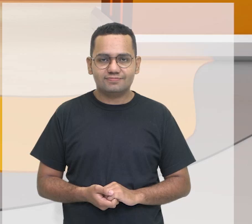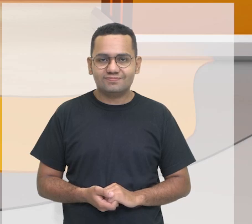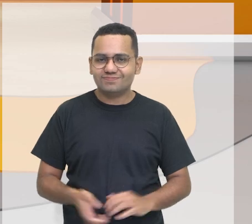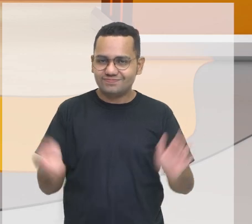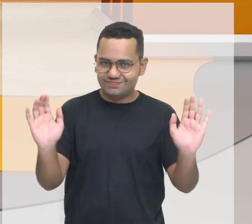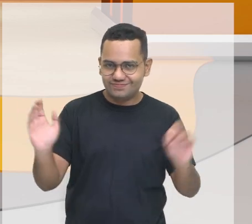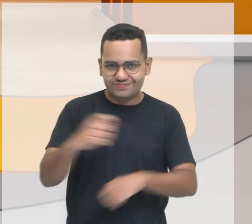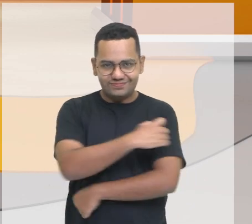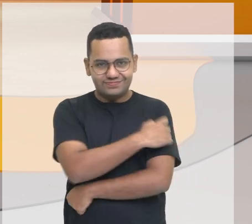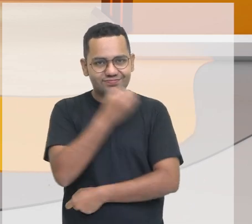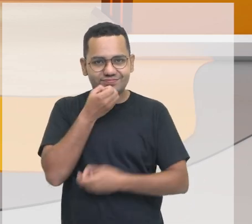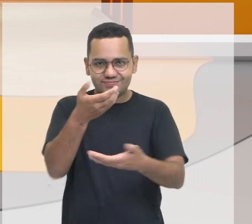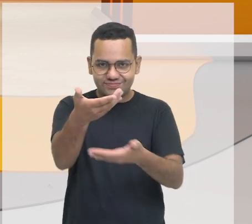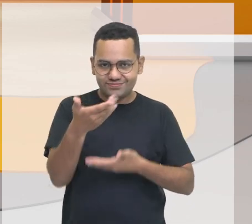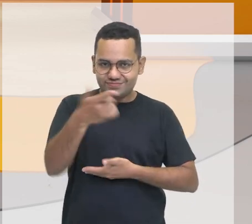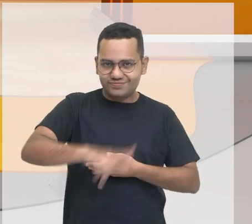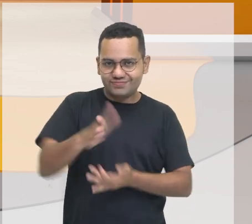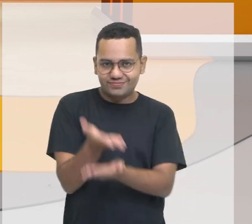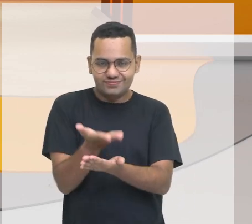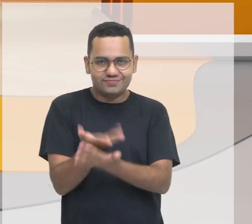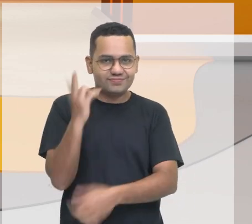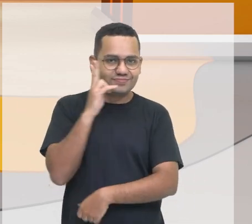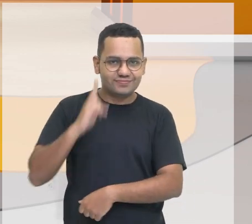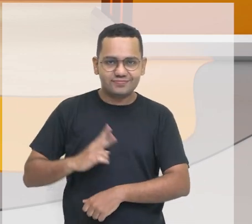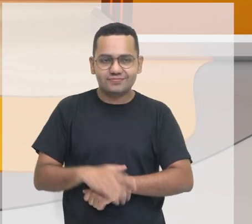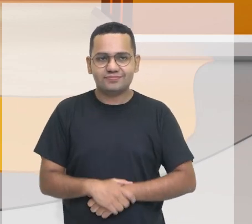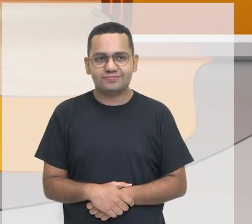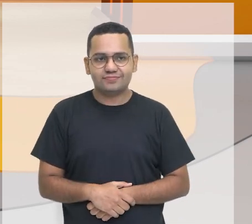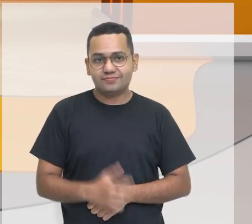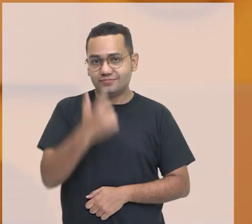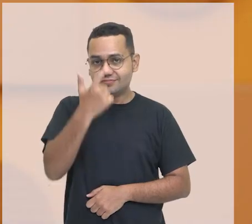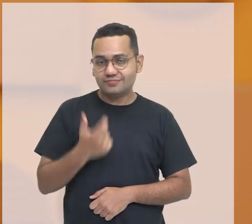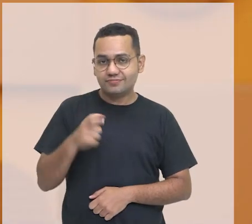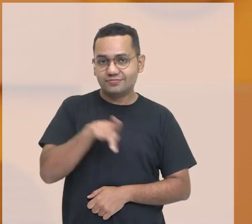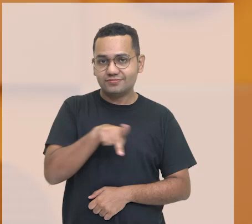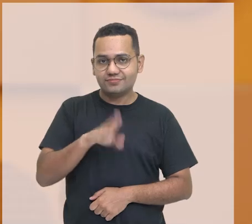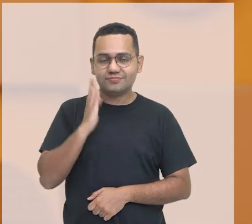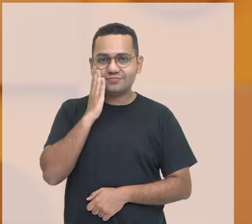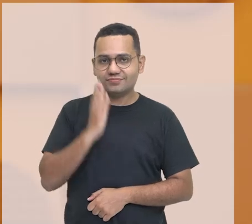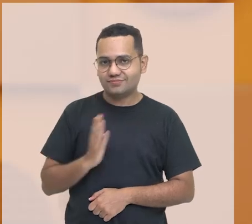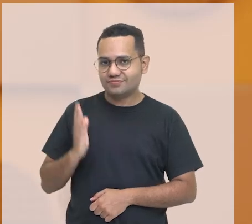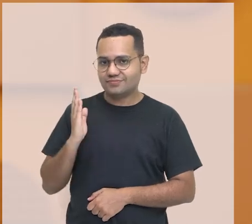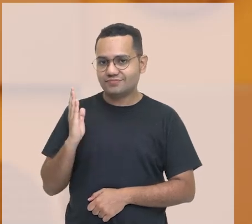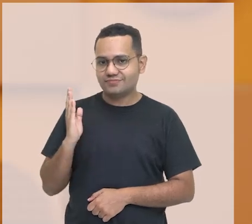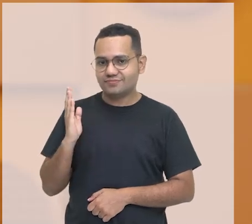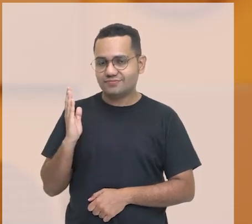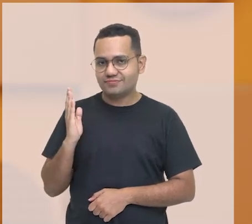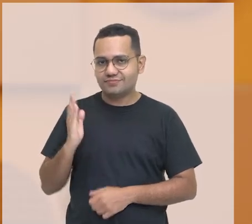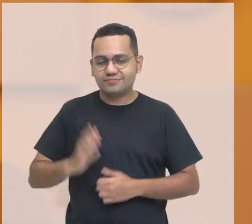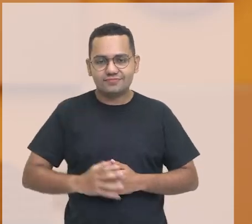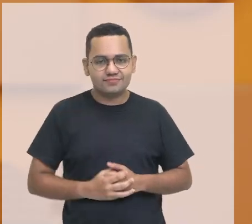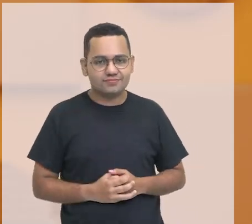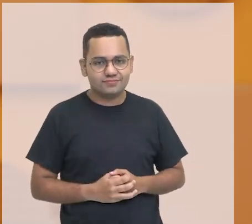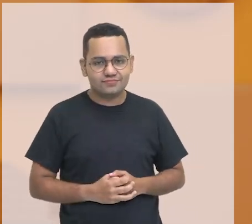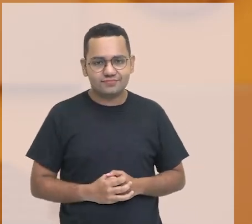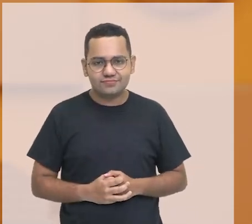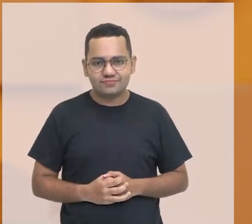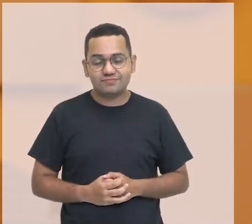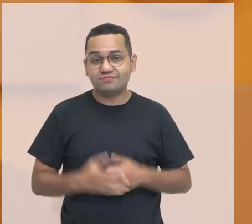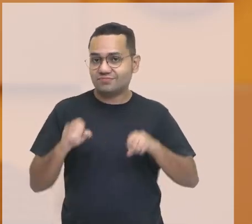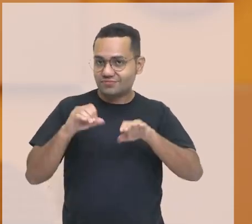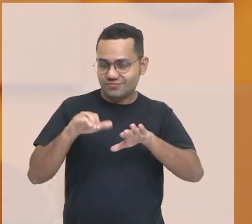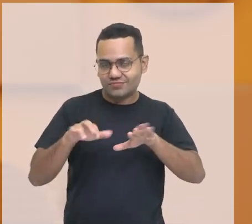Turminha boa do nono ano, sejam bem-vindos a mais uma aula de História. Eu sou o professor Ananias Carvalho, serei